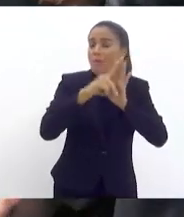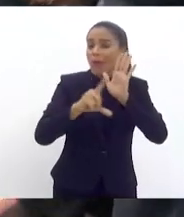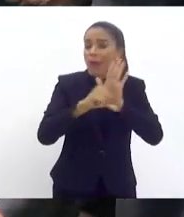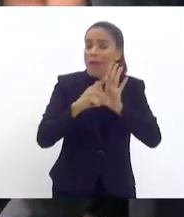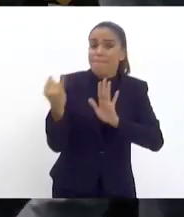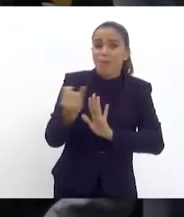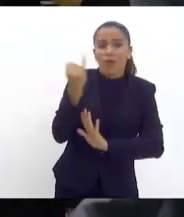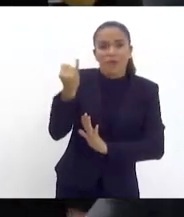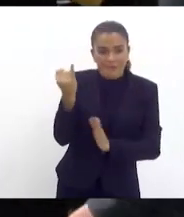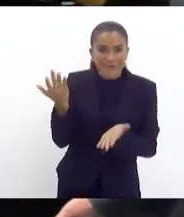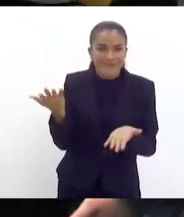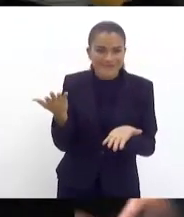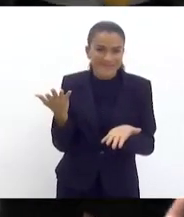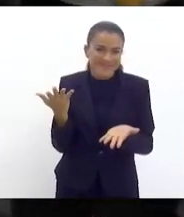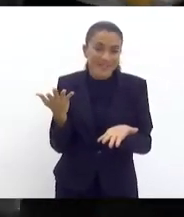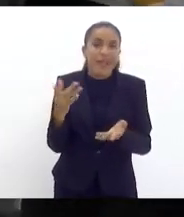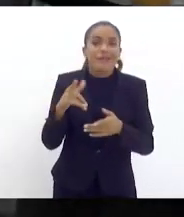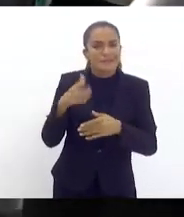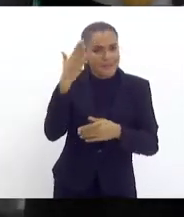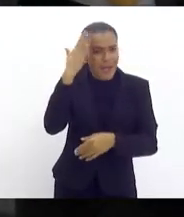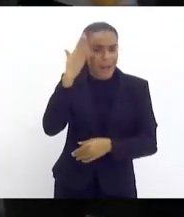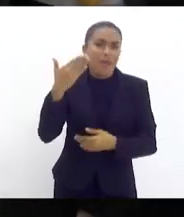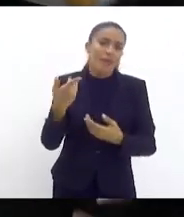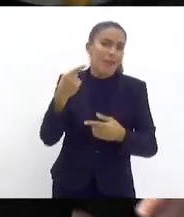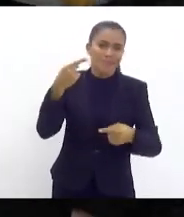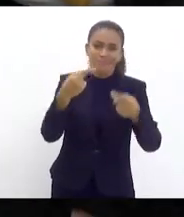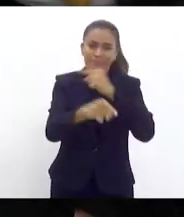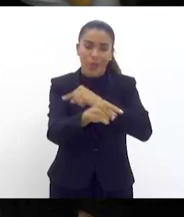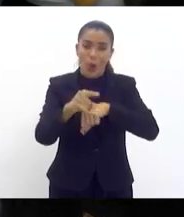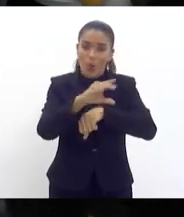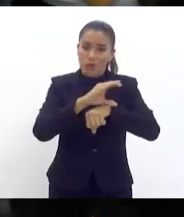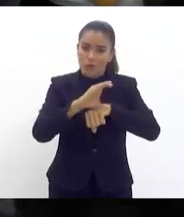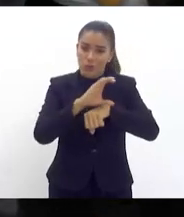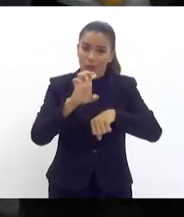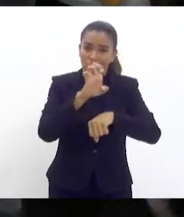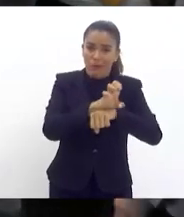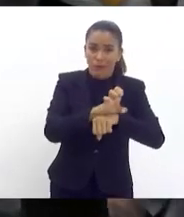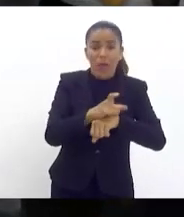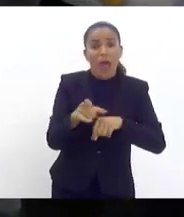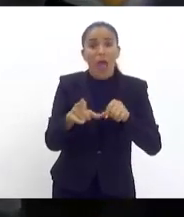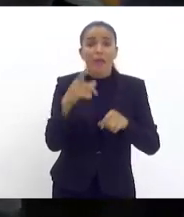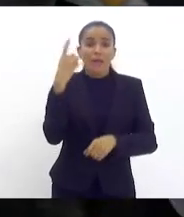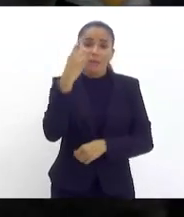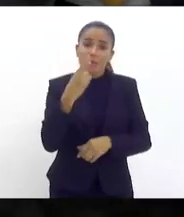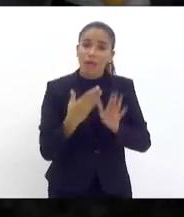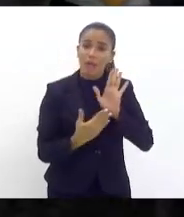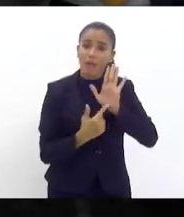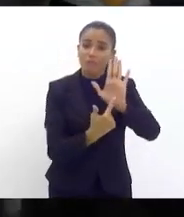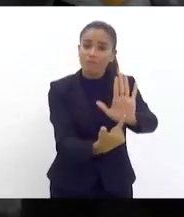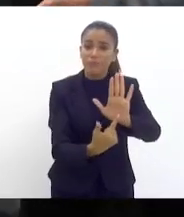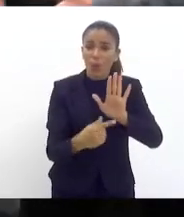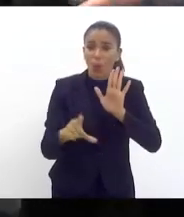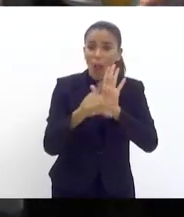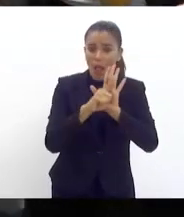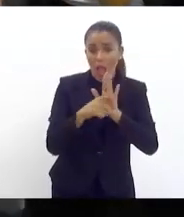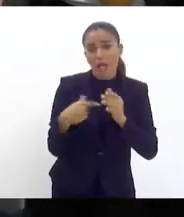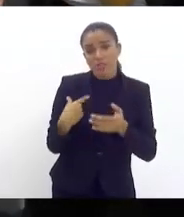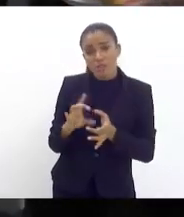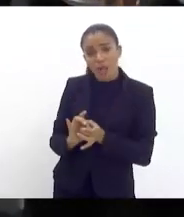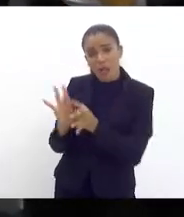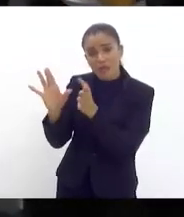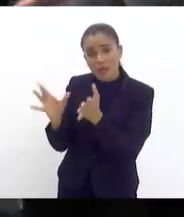que determinada matéria é abertamente inconstitucional, e aí o deputado apresenta uma lei nesse sentido, a gente transforma em